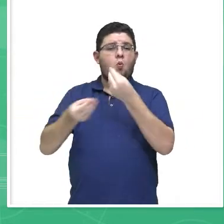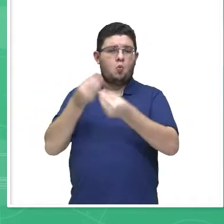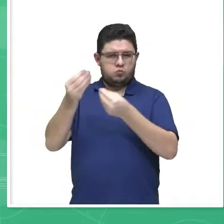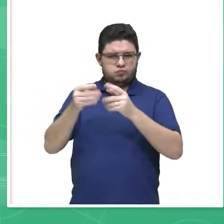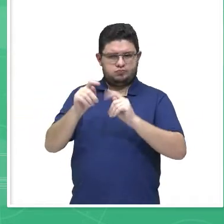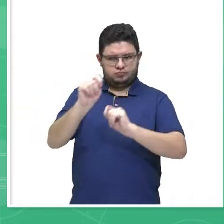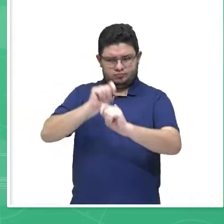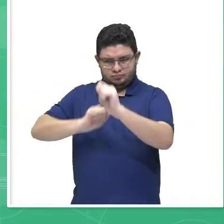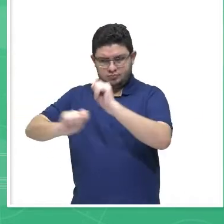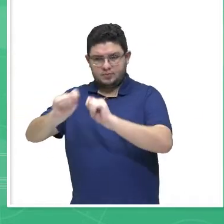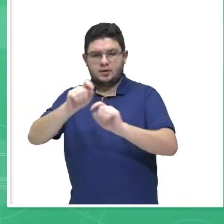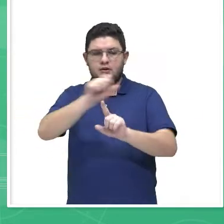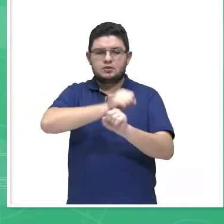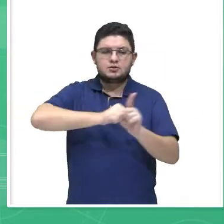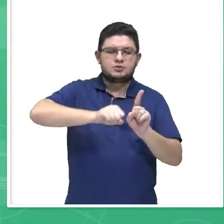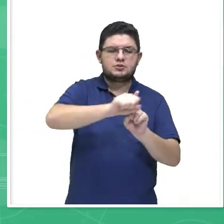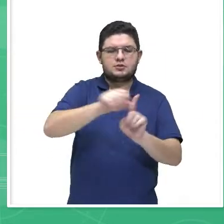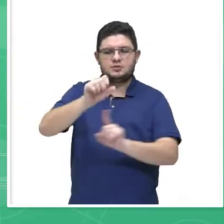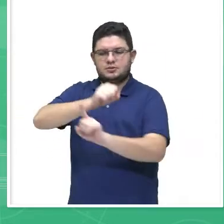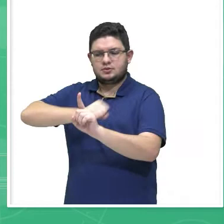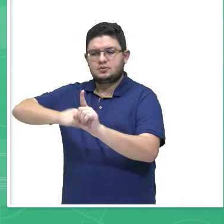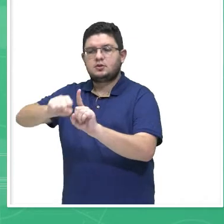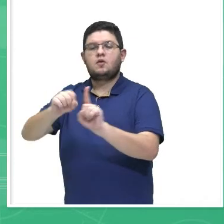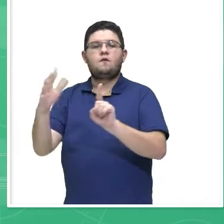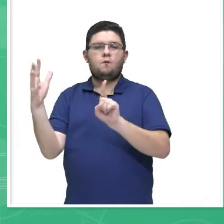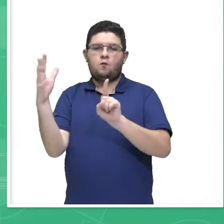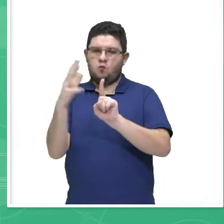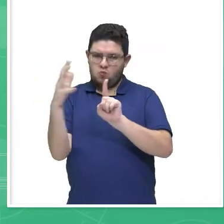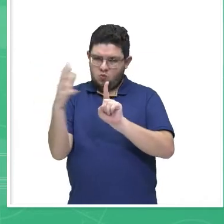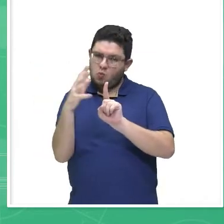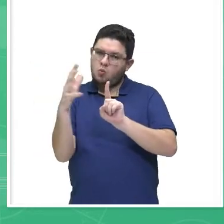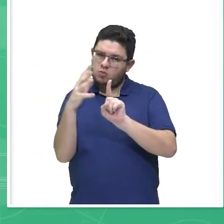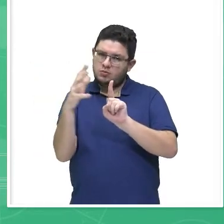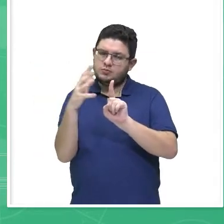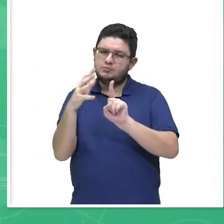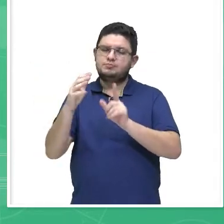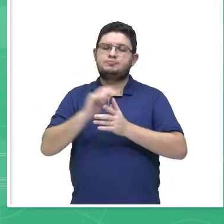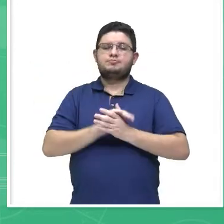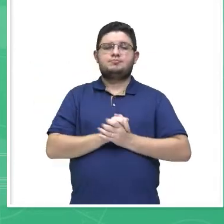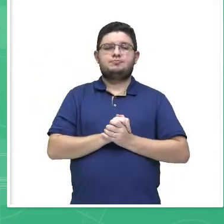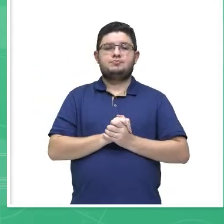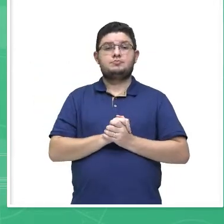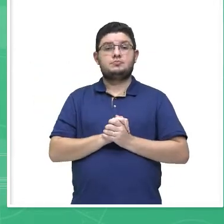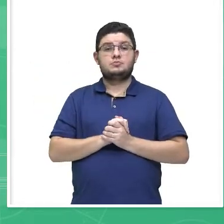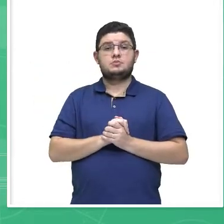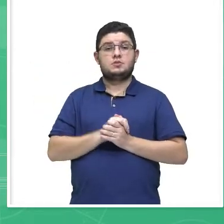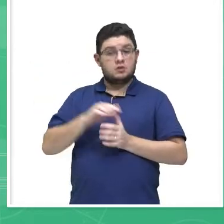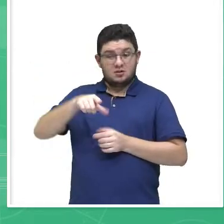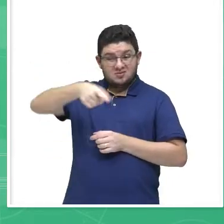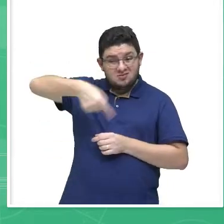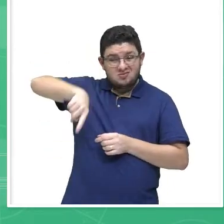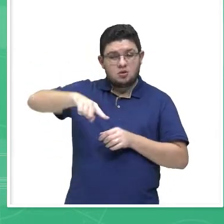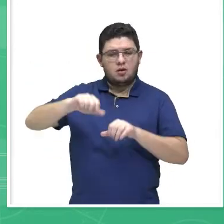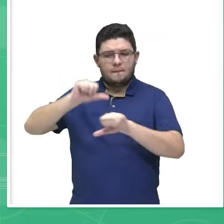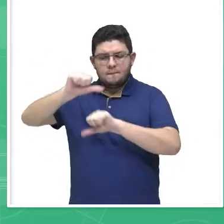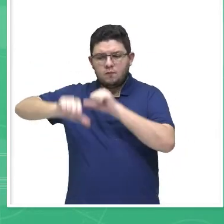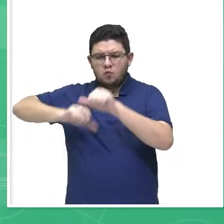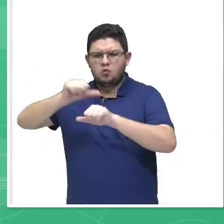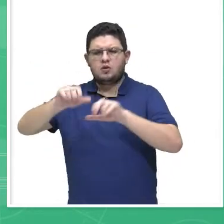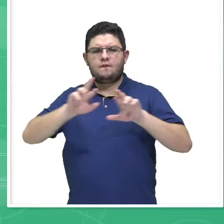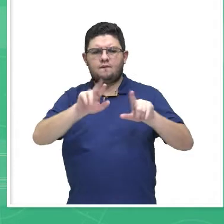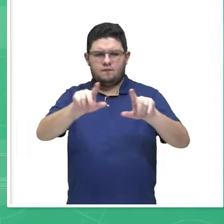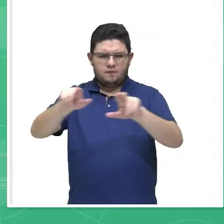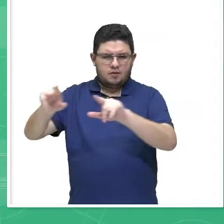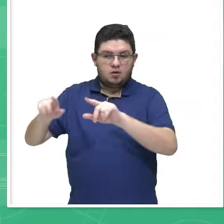cada sociedade é que vai determinar, segundo Marx, as mudanças que vão